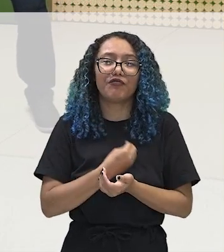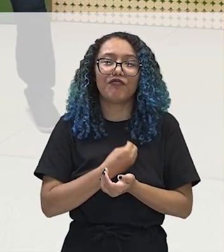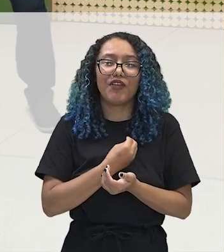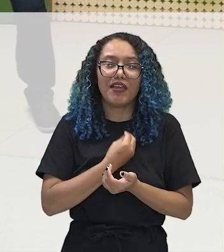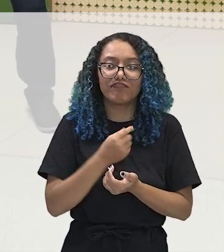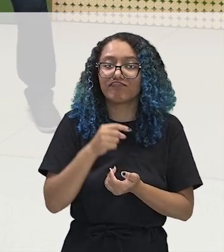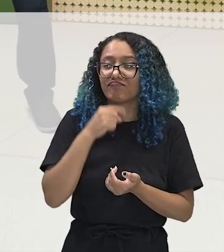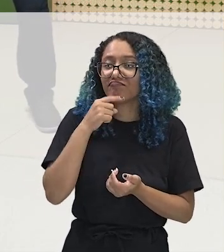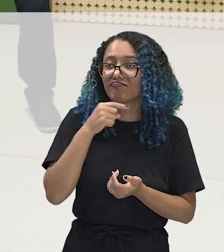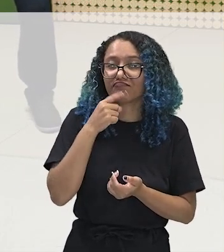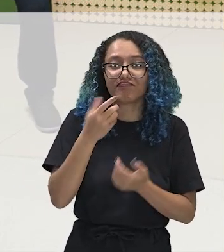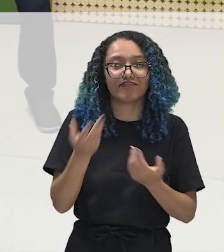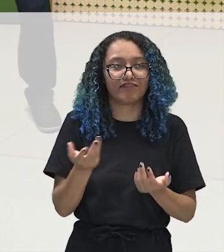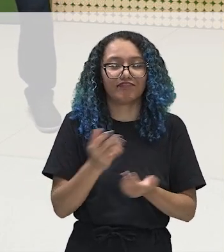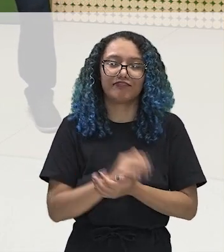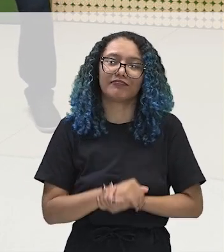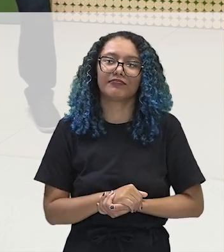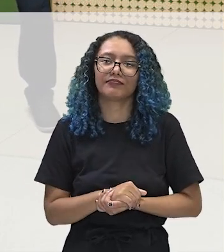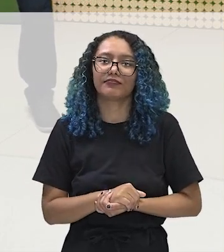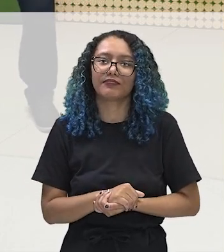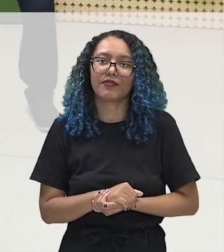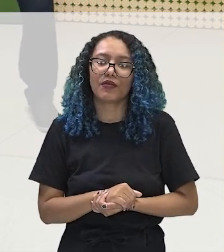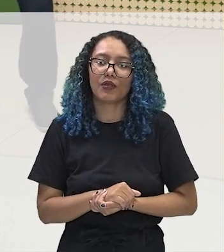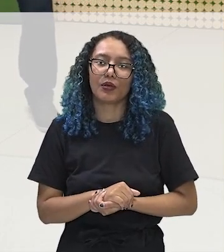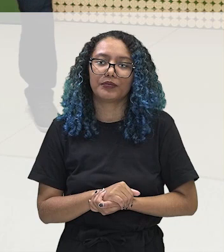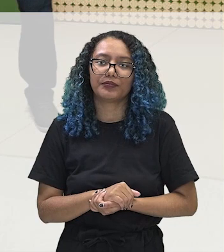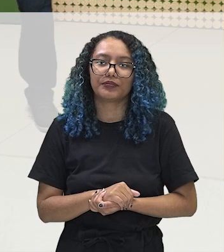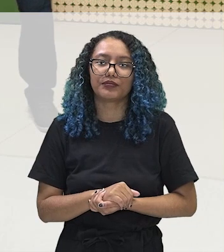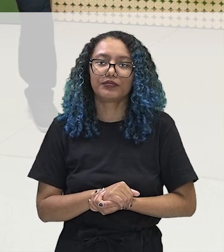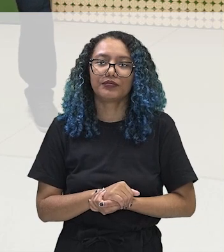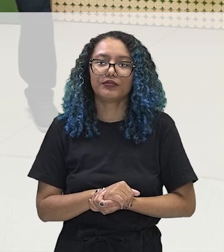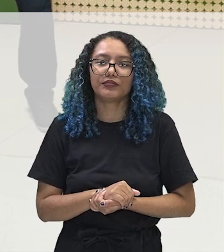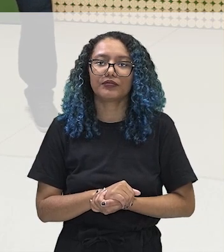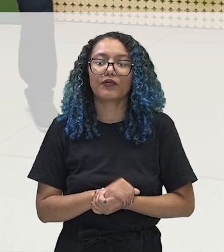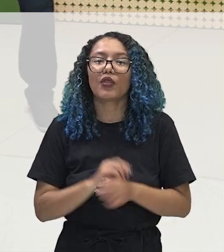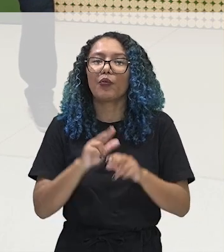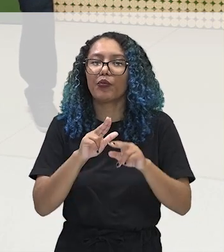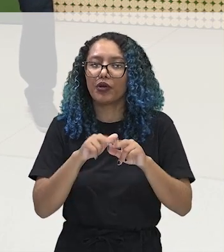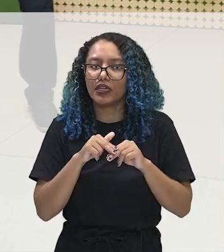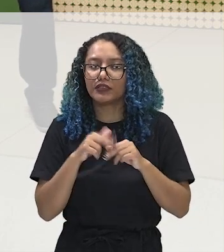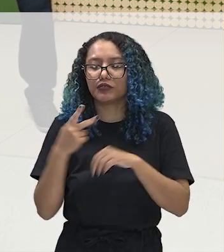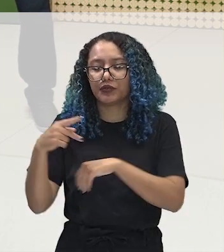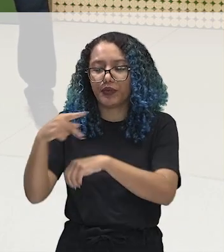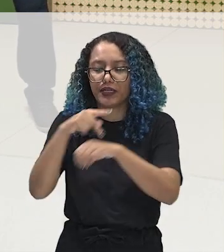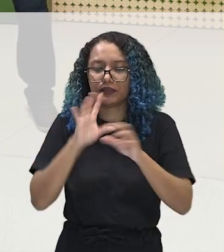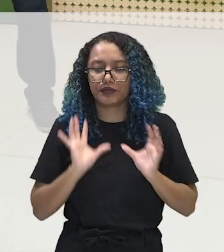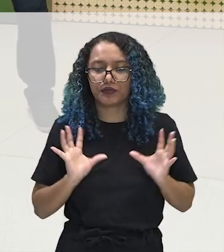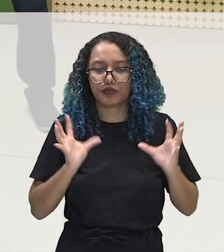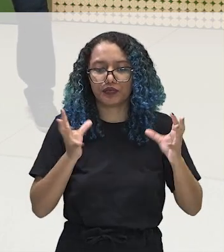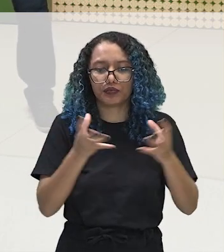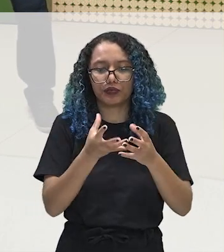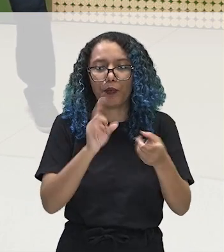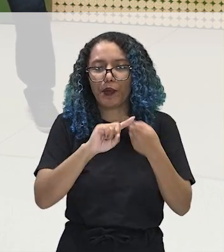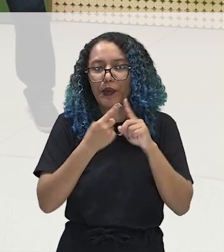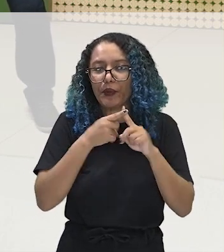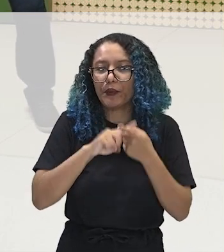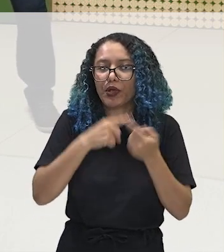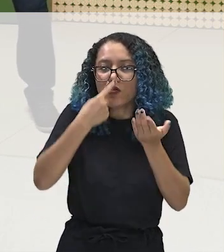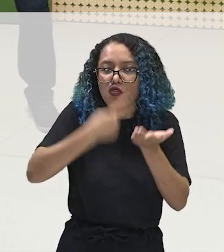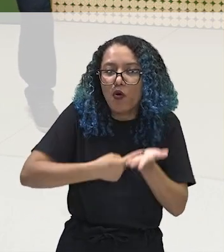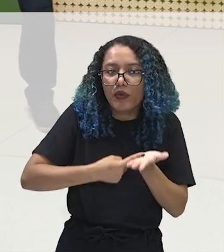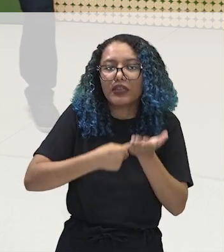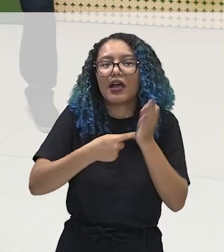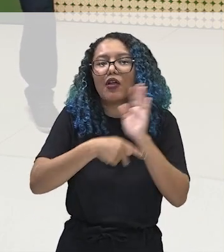Terra. É exatamente por isso que os países se reuniram e criaram aquilo que nós chamamos de crédito